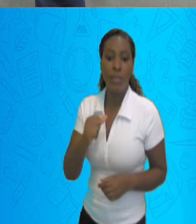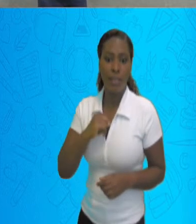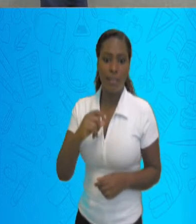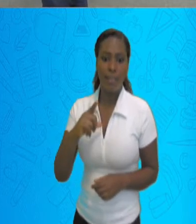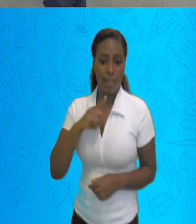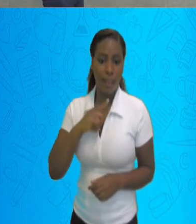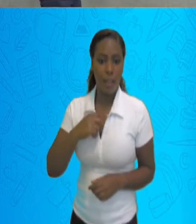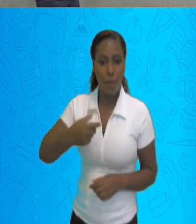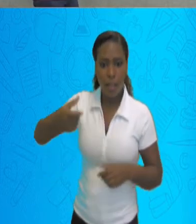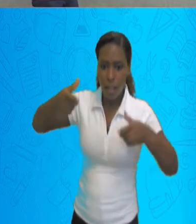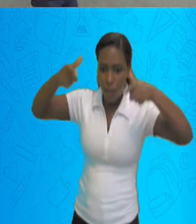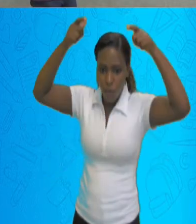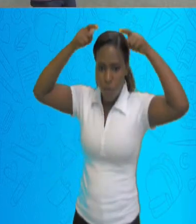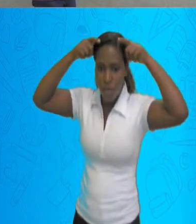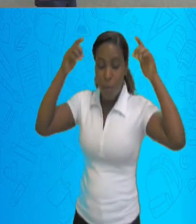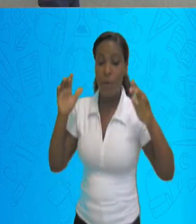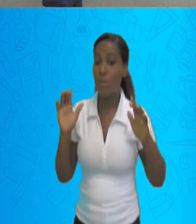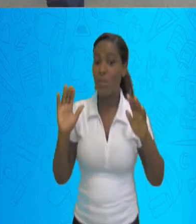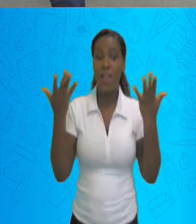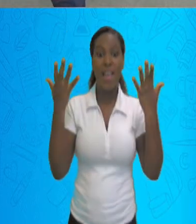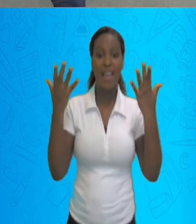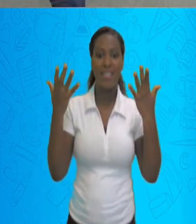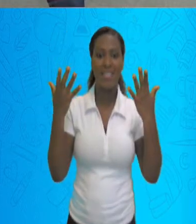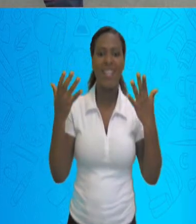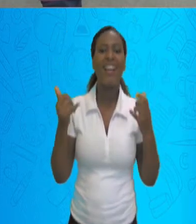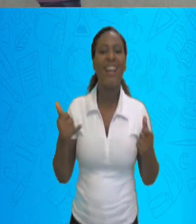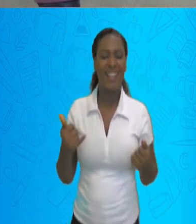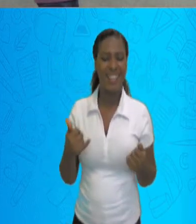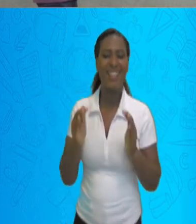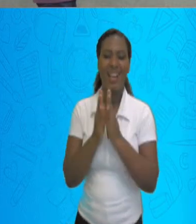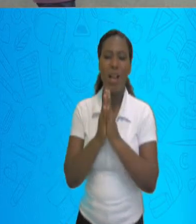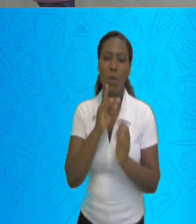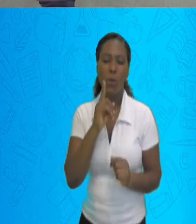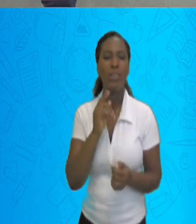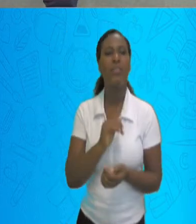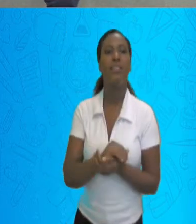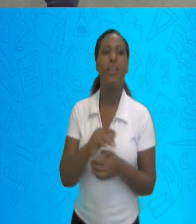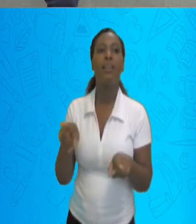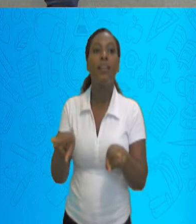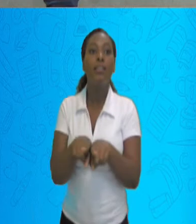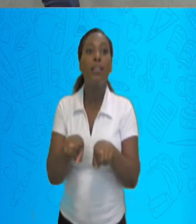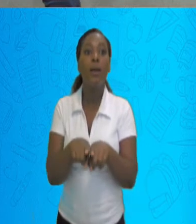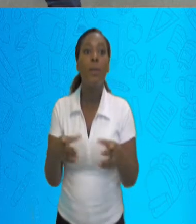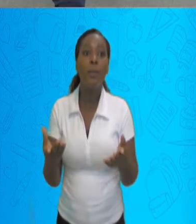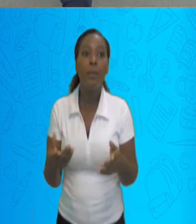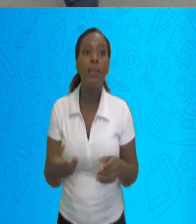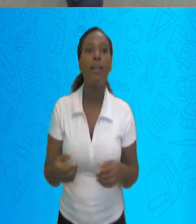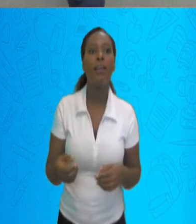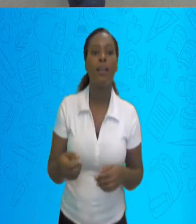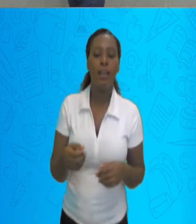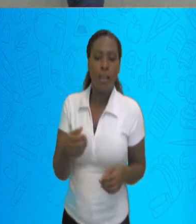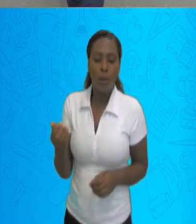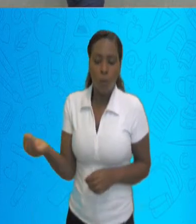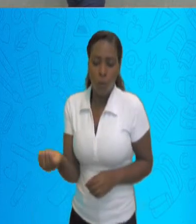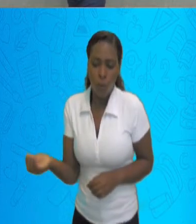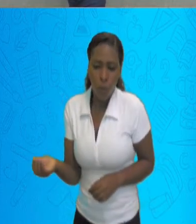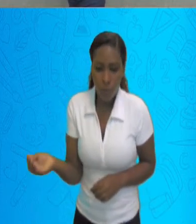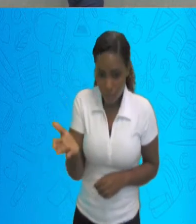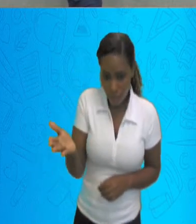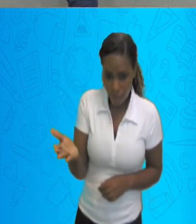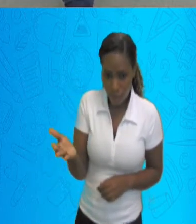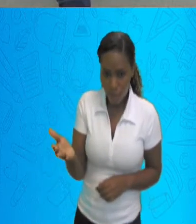para delimitar as ruas. Onde nós conseguimos encontrar aqui o cubo, aqui no